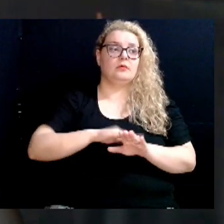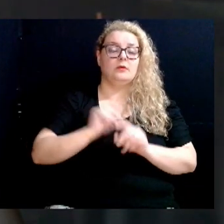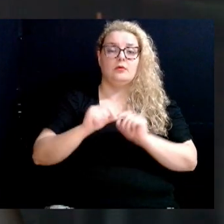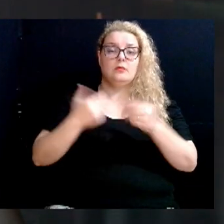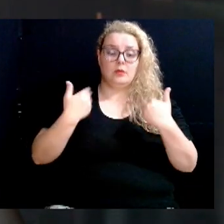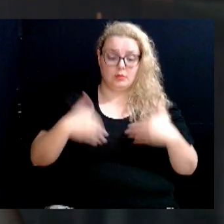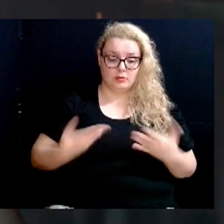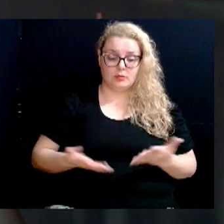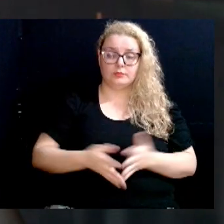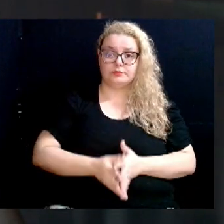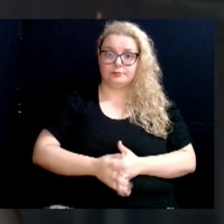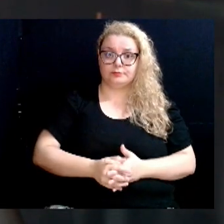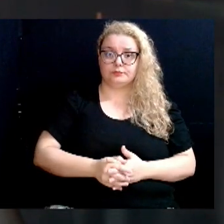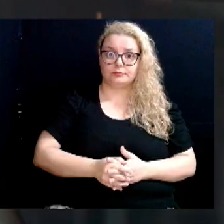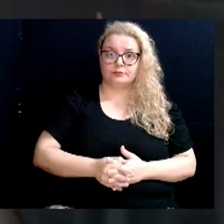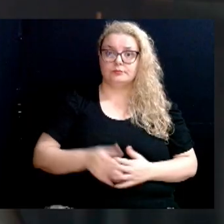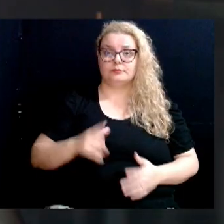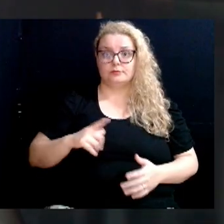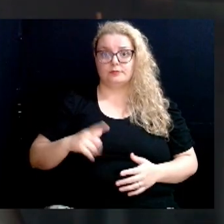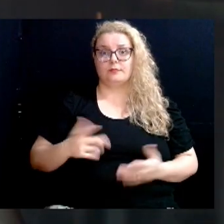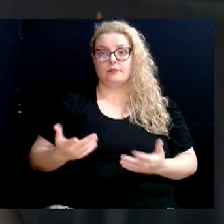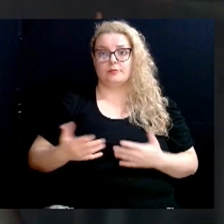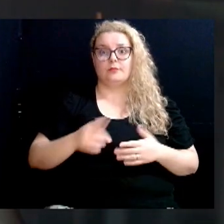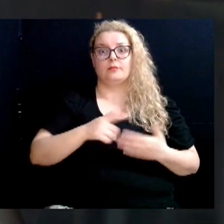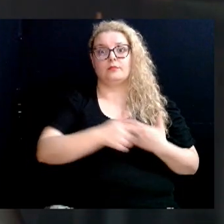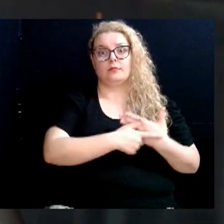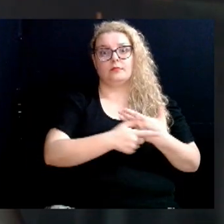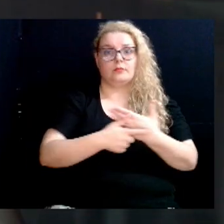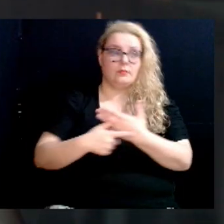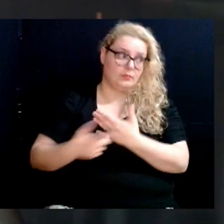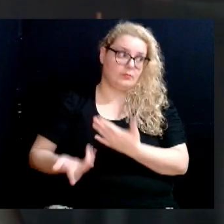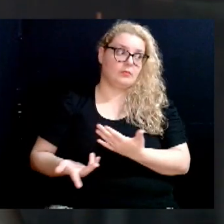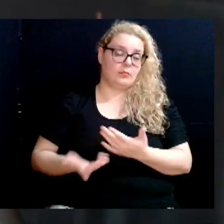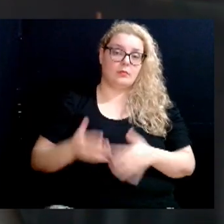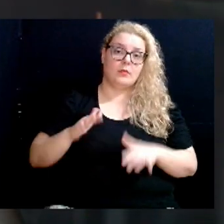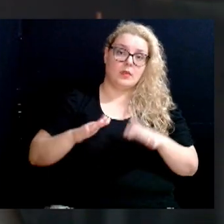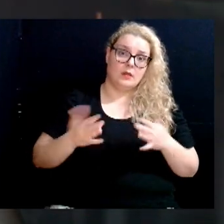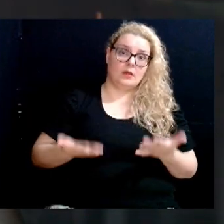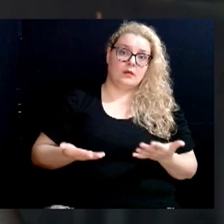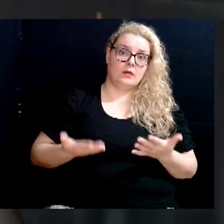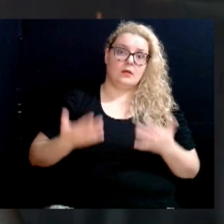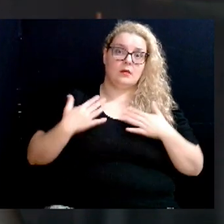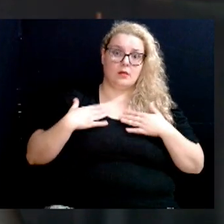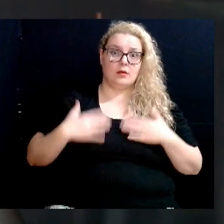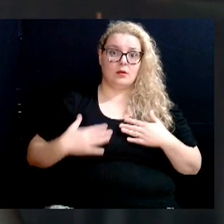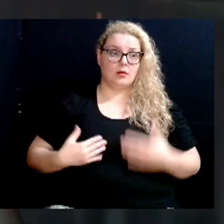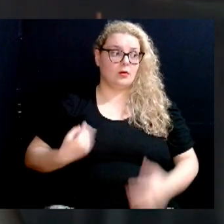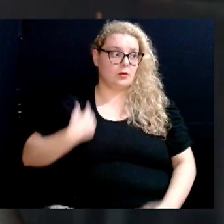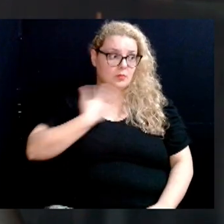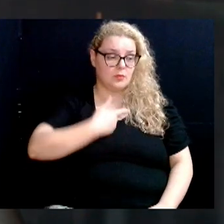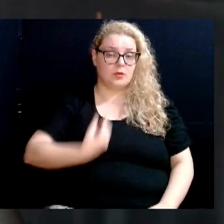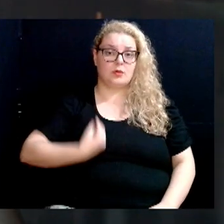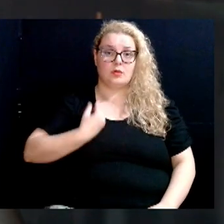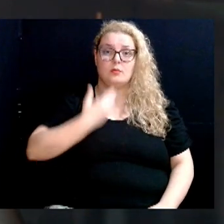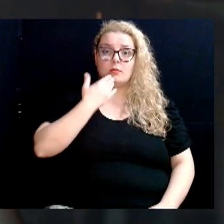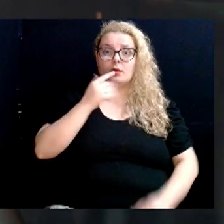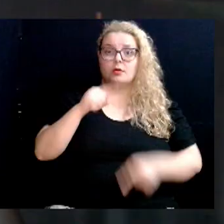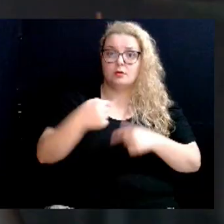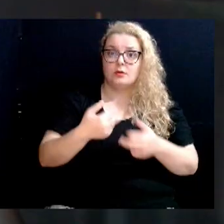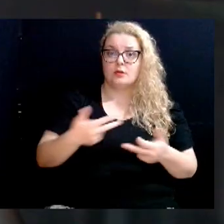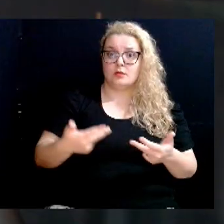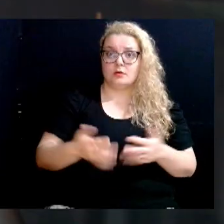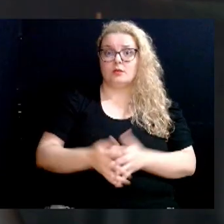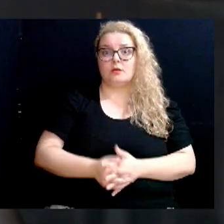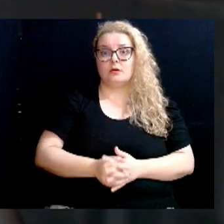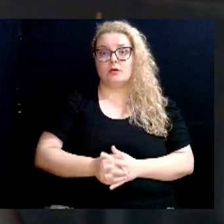uma gratificação em ter funções, tem vezes que a gente, né? O corpo, a nossa vida pede outras coisas pra gente. Então, sim,